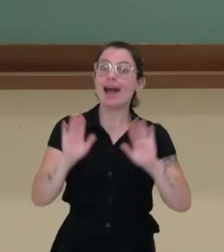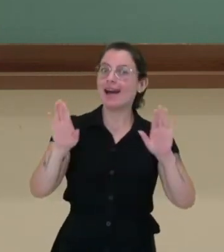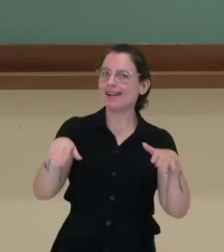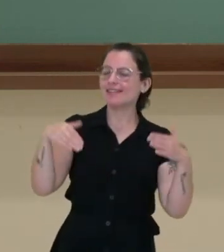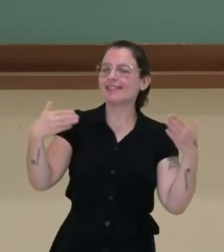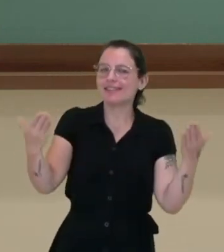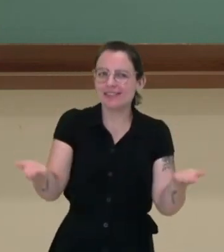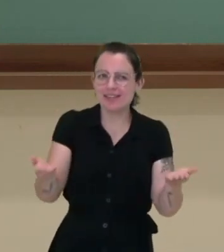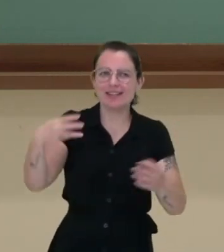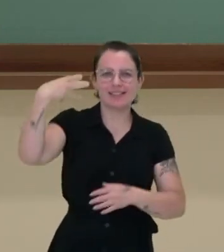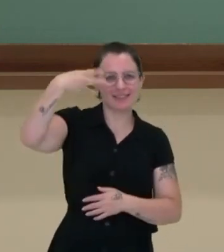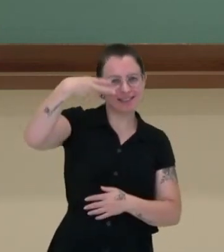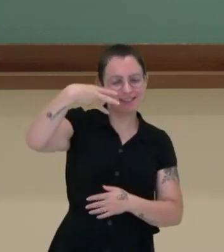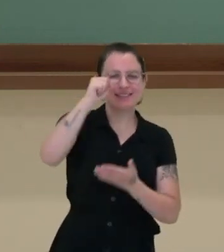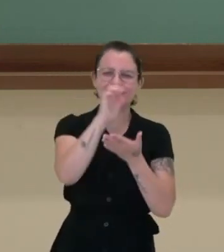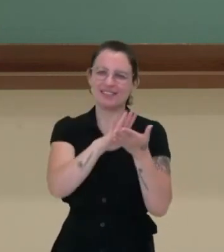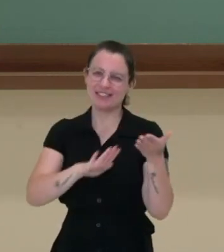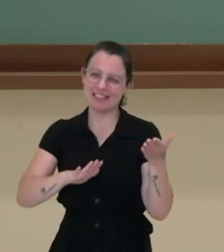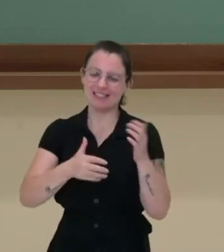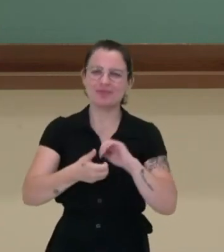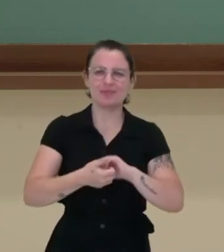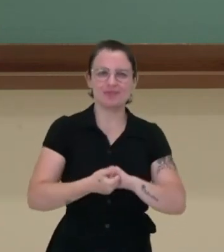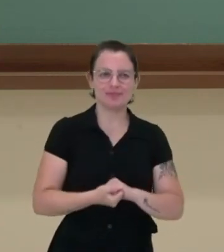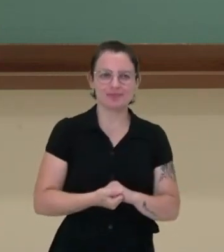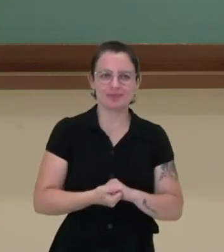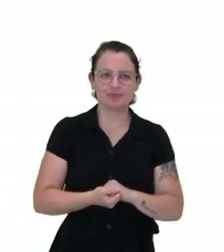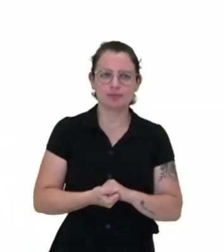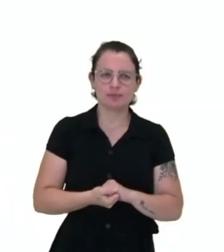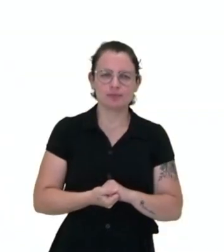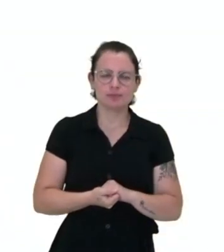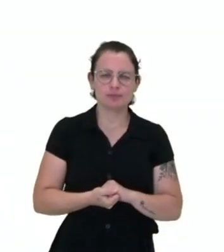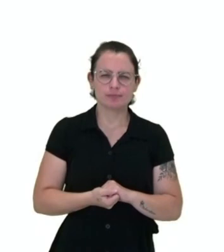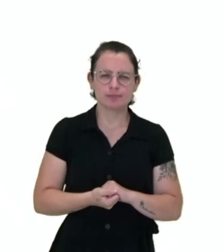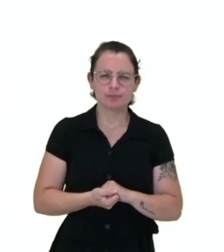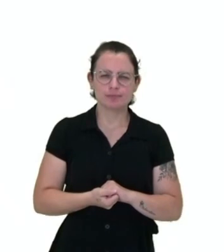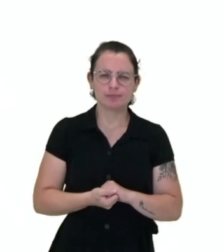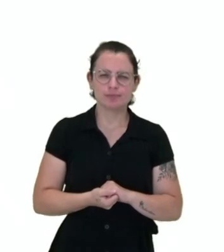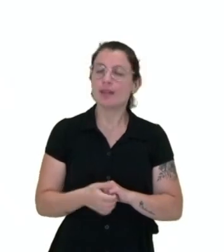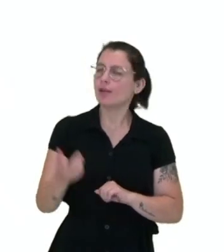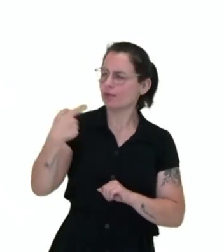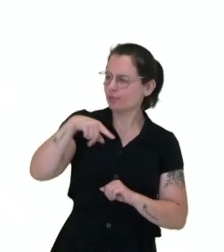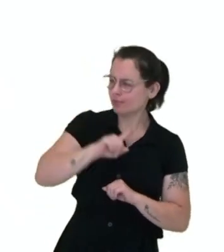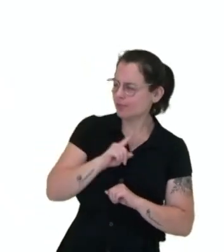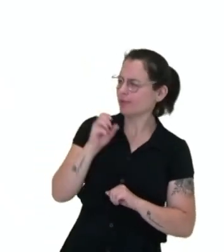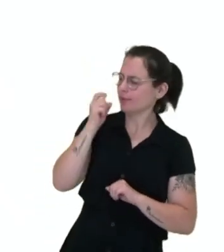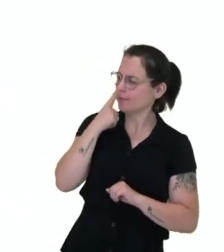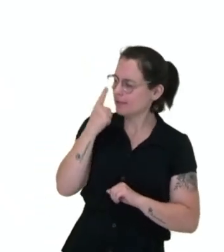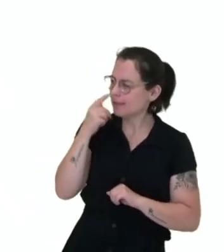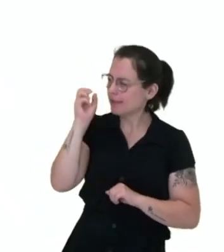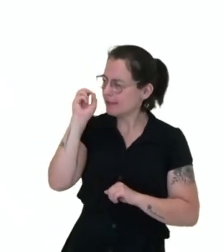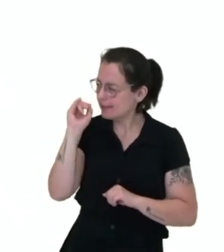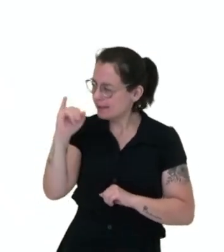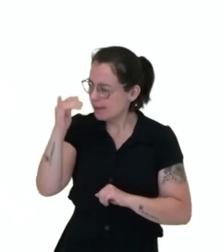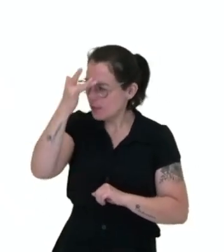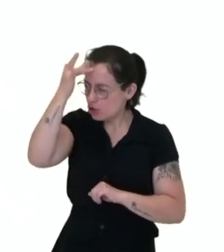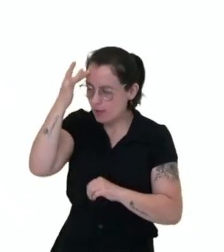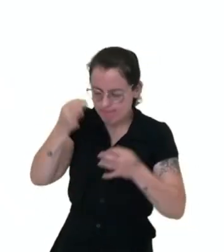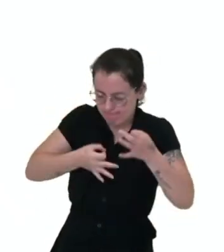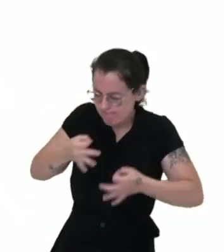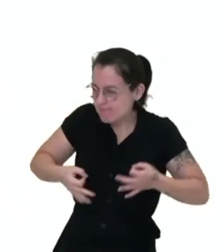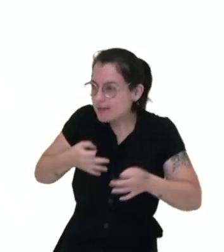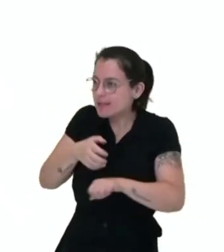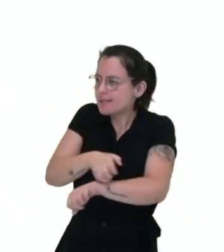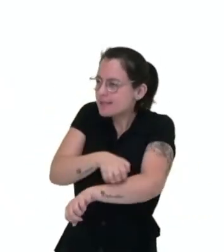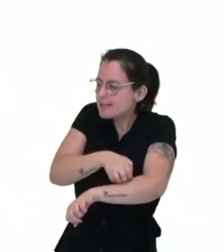nossa terceira atividade. Se recomenda que crianças com catapora fiquem